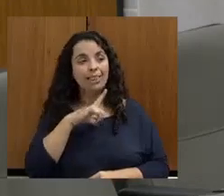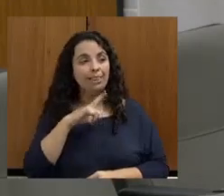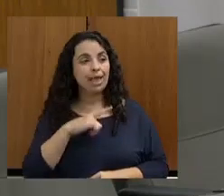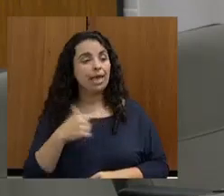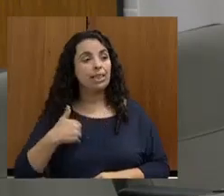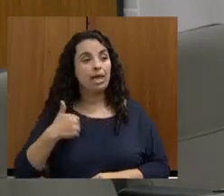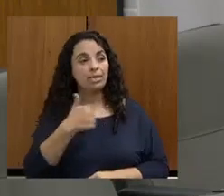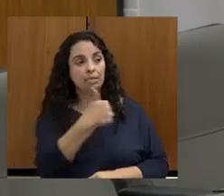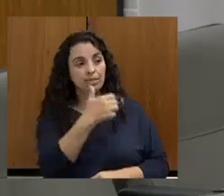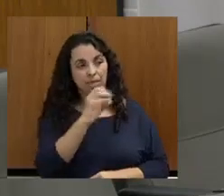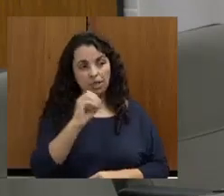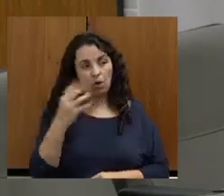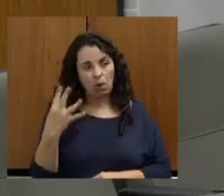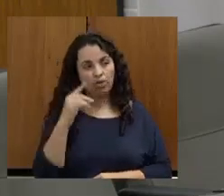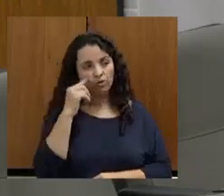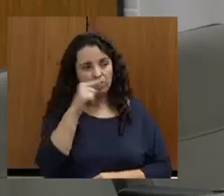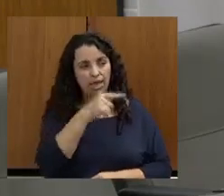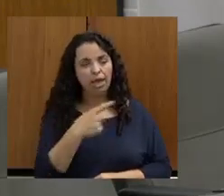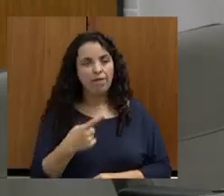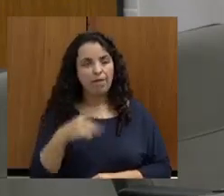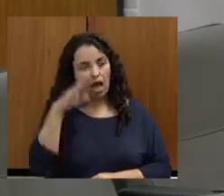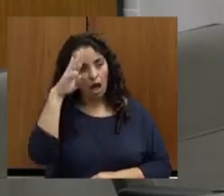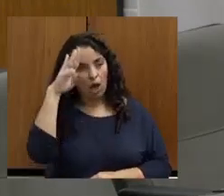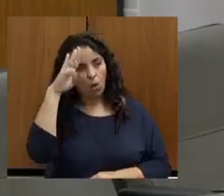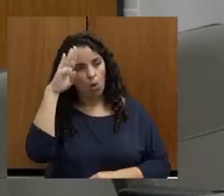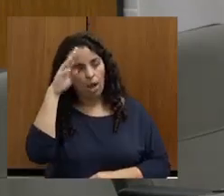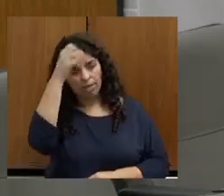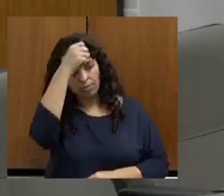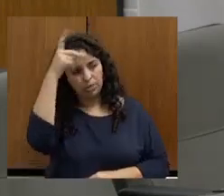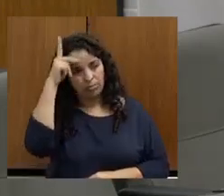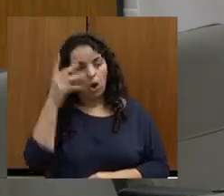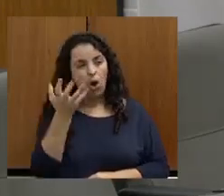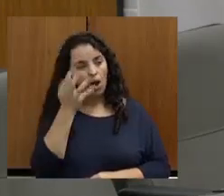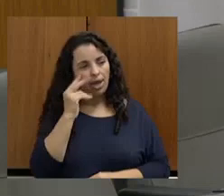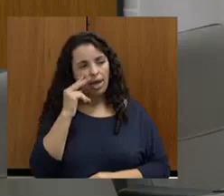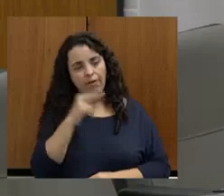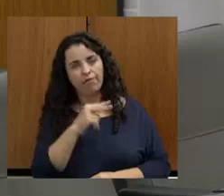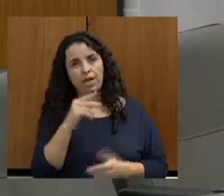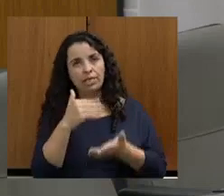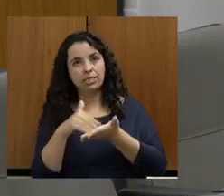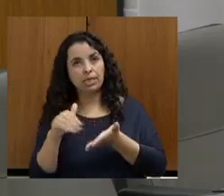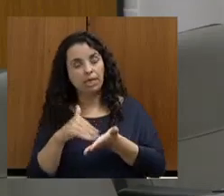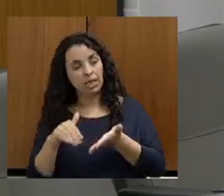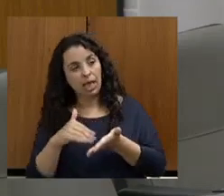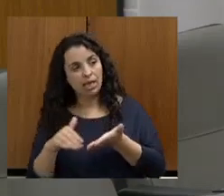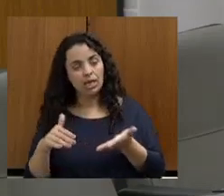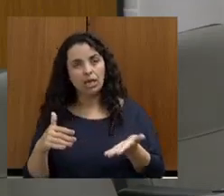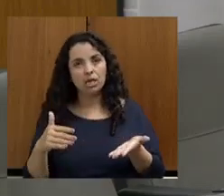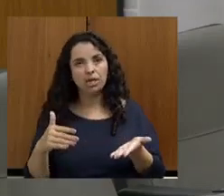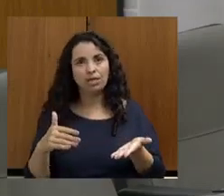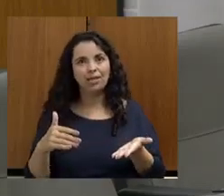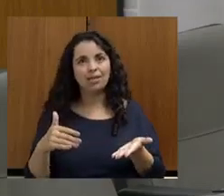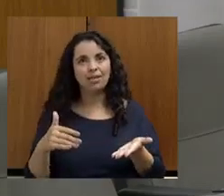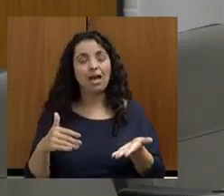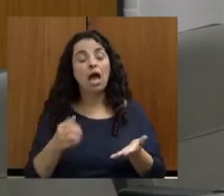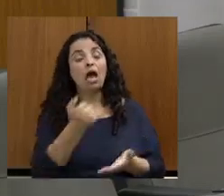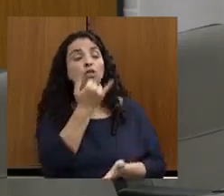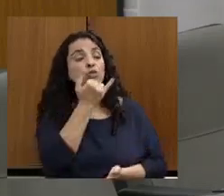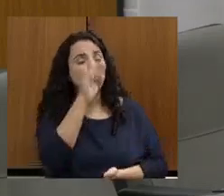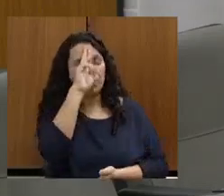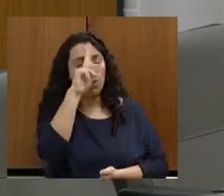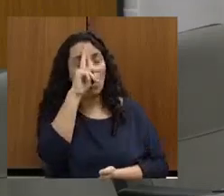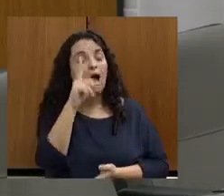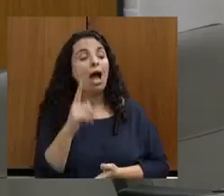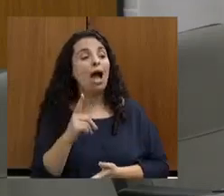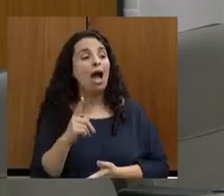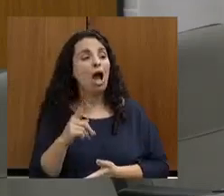de idade, o senhor quer ver a Guarda Municipal? O senhor quer ver a Secretaria, a Secretaria, a Guarda Municipal, não, perdão, a Guarda Civil,